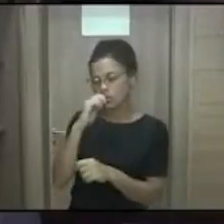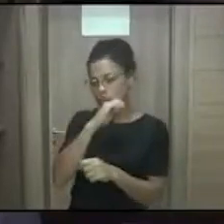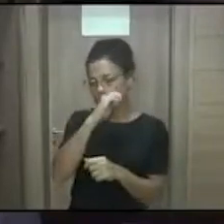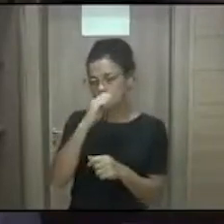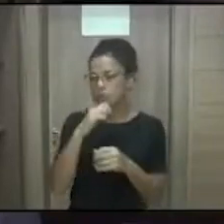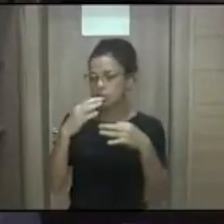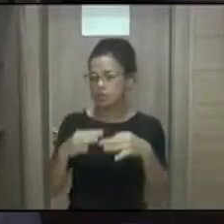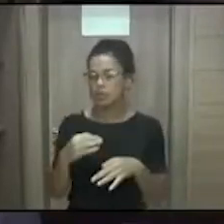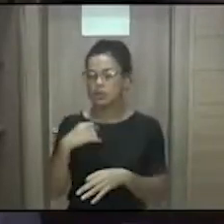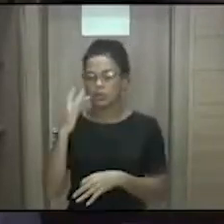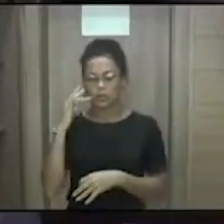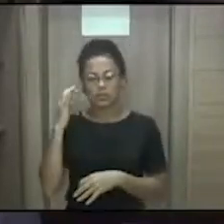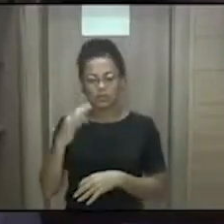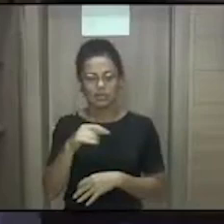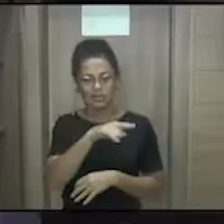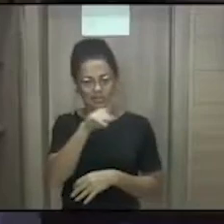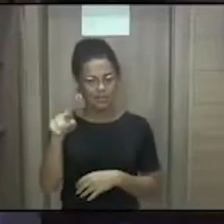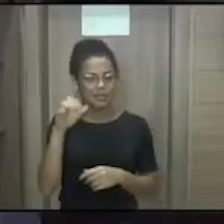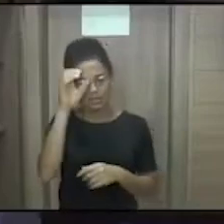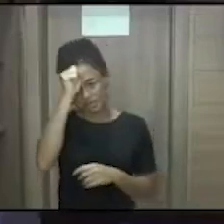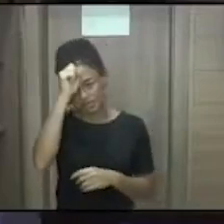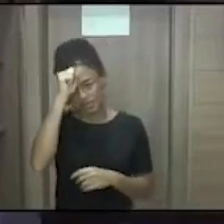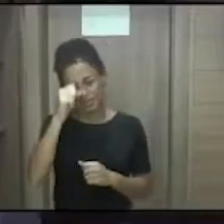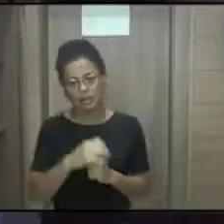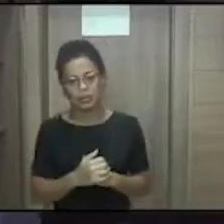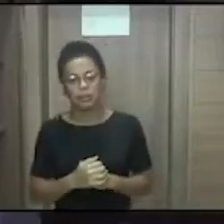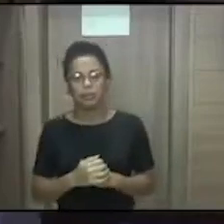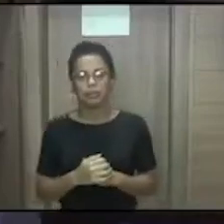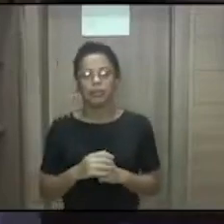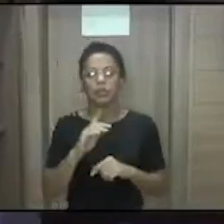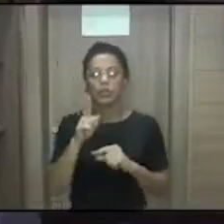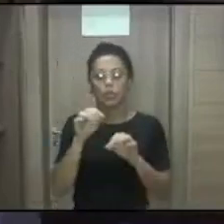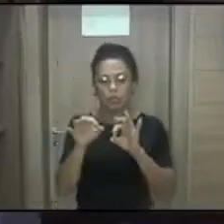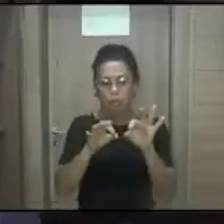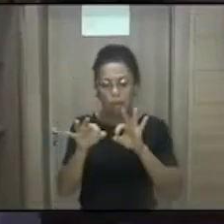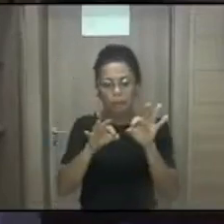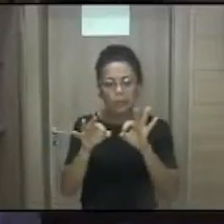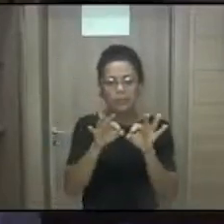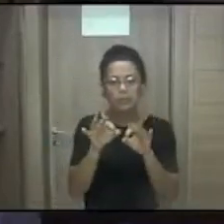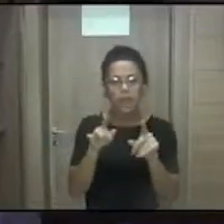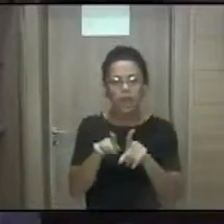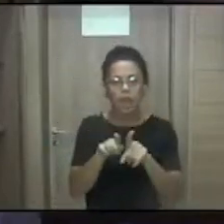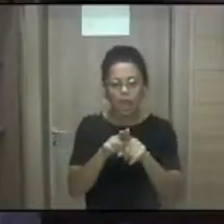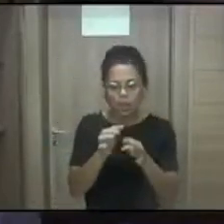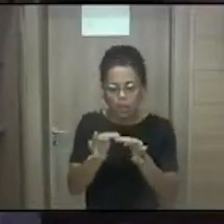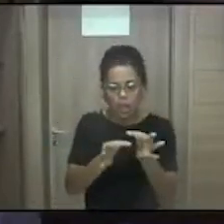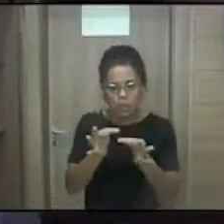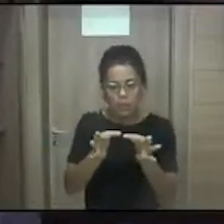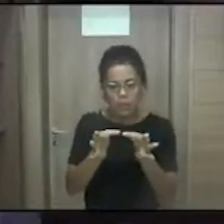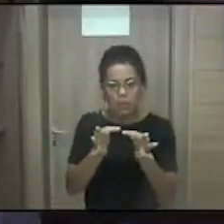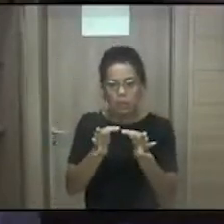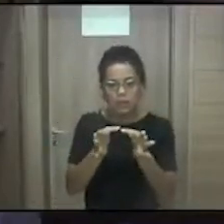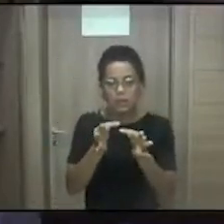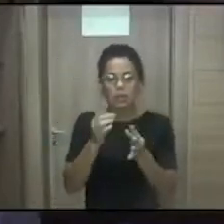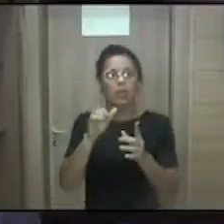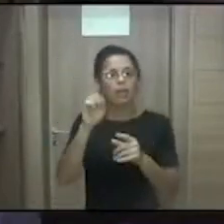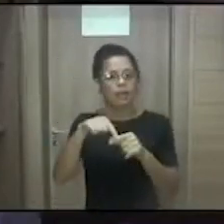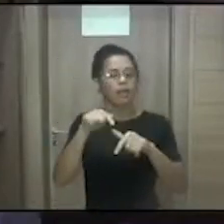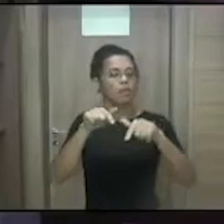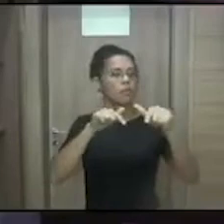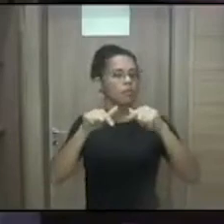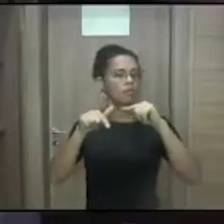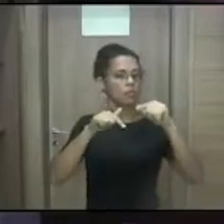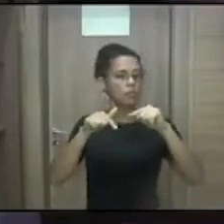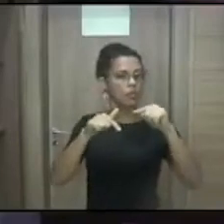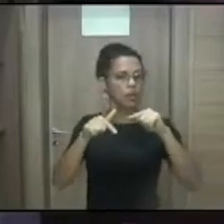certeza absoluta. Lá, remover o biofilme, desorganizar, gente, é muito importante, isso aqui é tratamento. Então, esse trabalho, mesmo entre